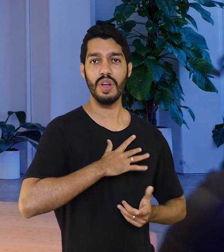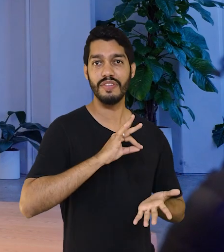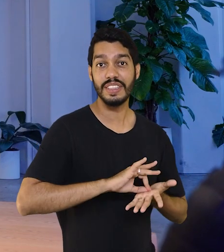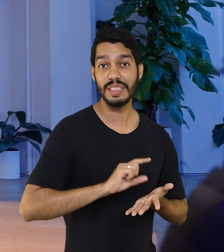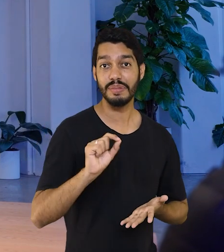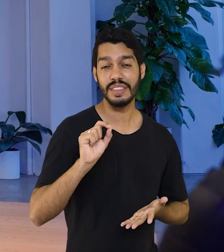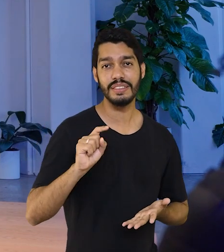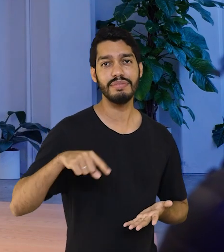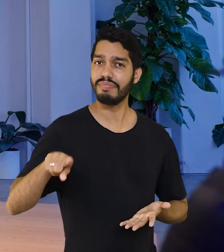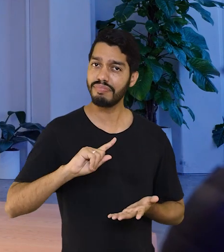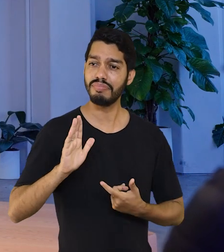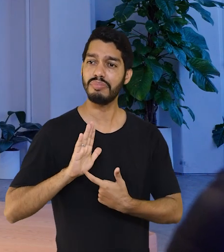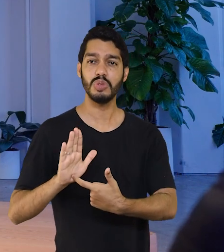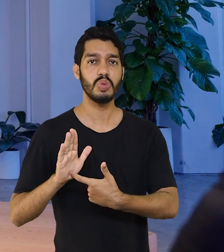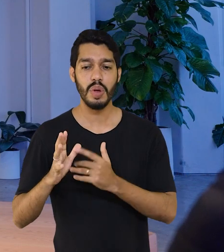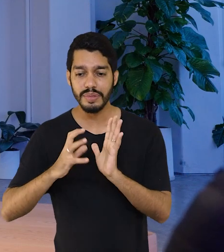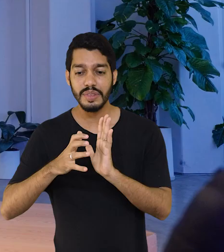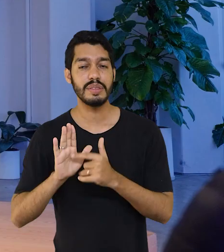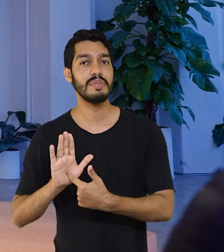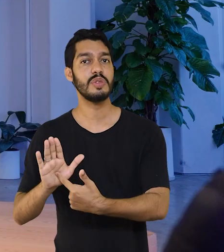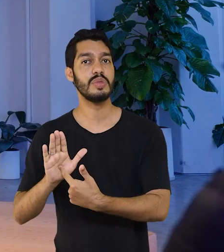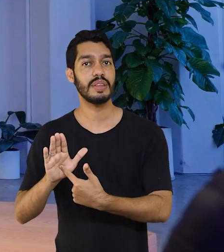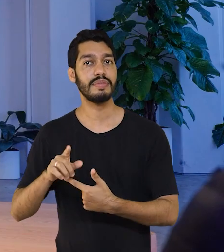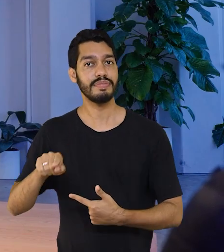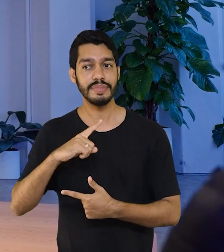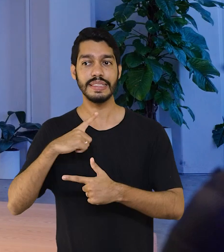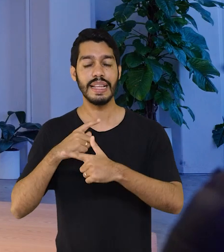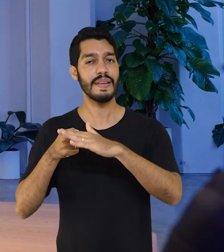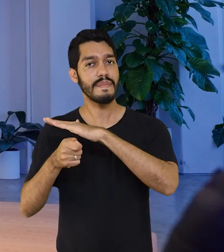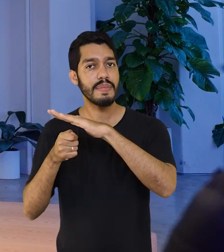elas? E os nossos dados mostravam que eles estavam